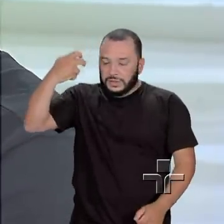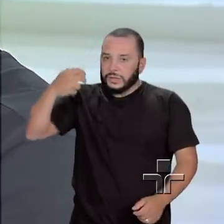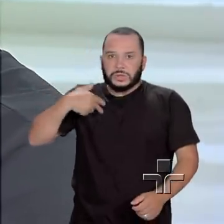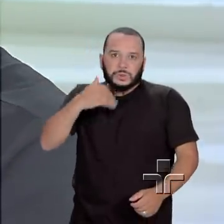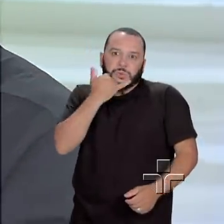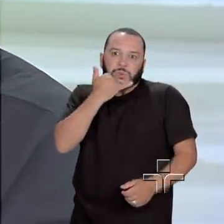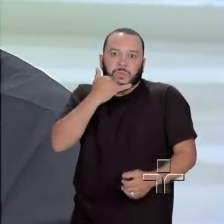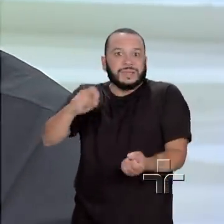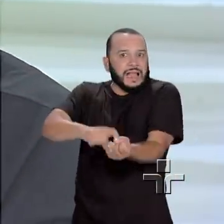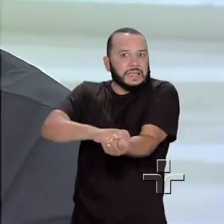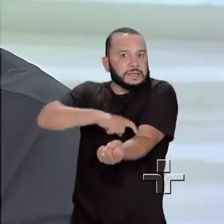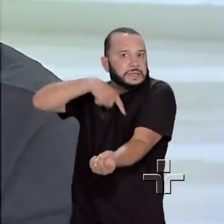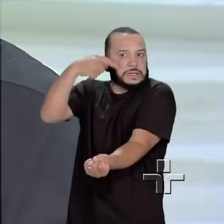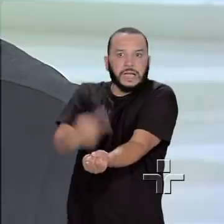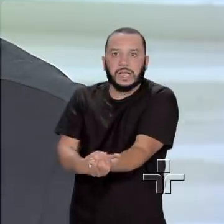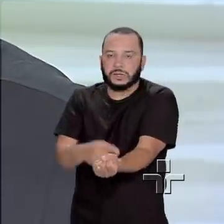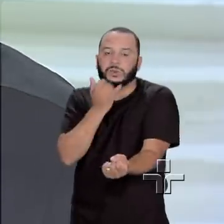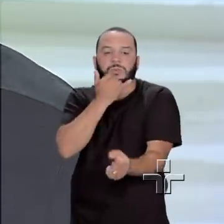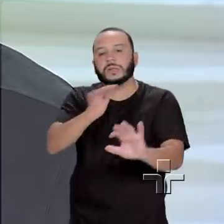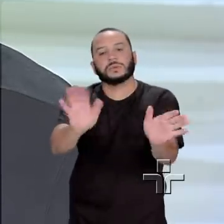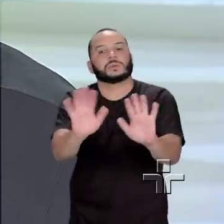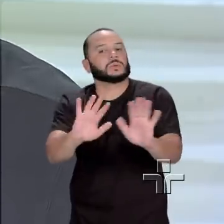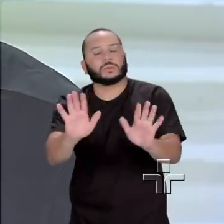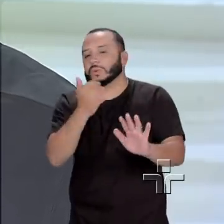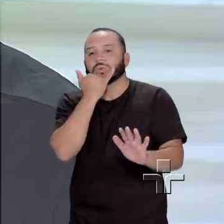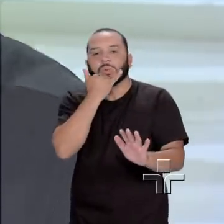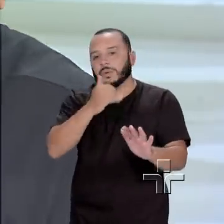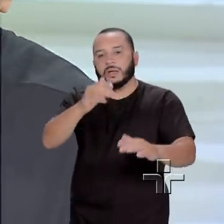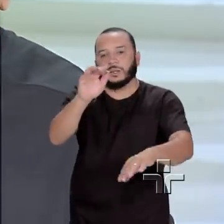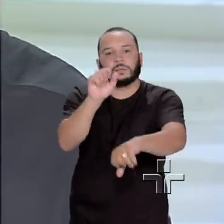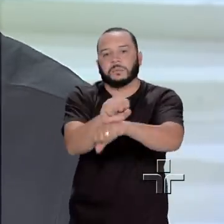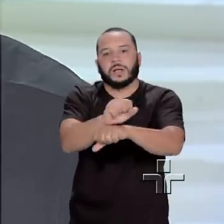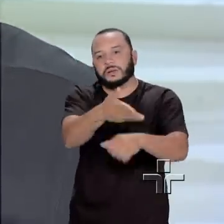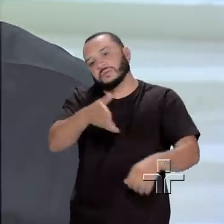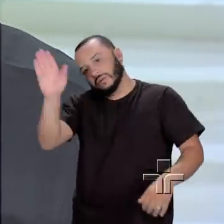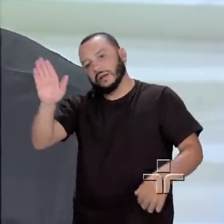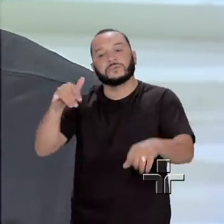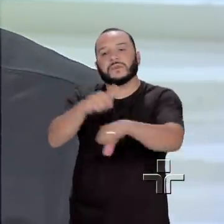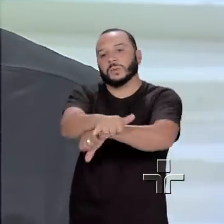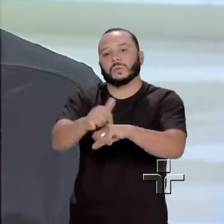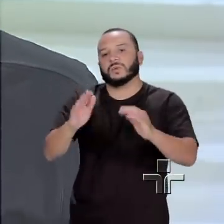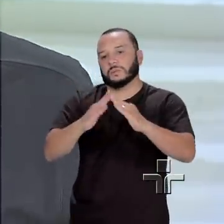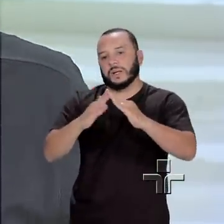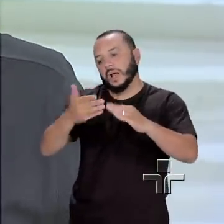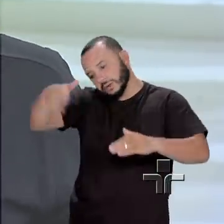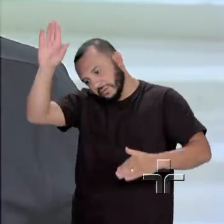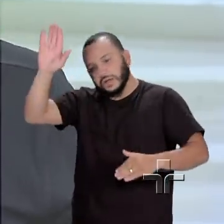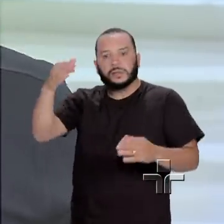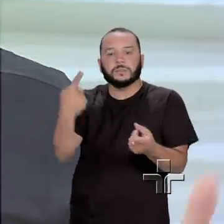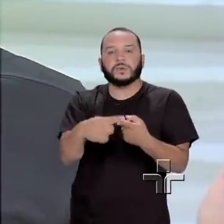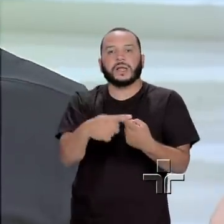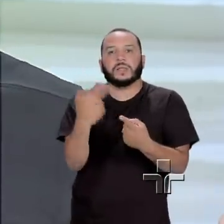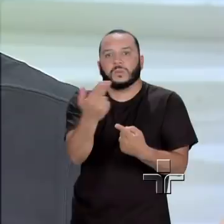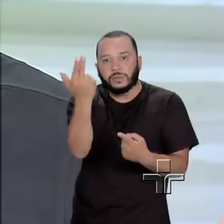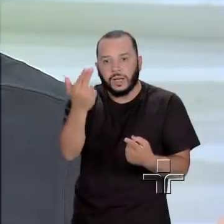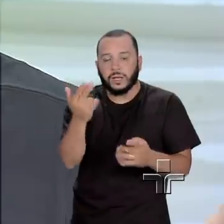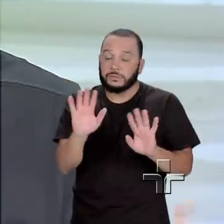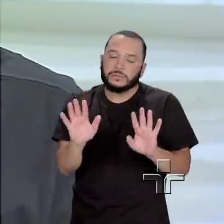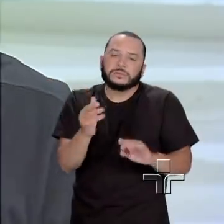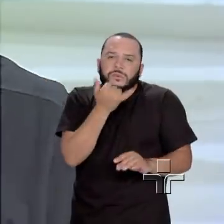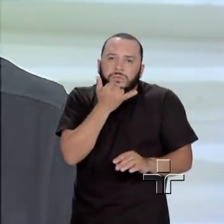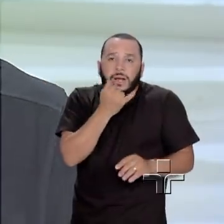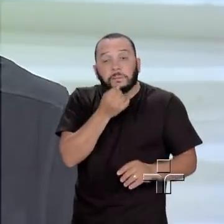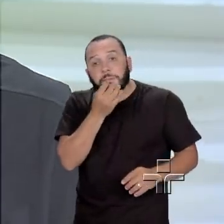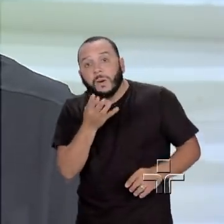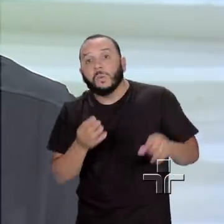máximo de estresse para dirigir o trem, ele seja desabilitado na mesma hora ali. Ele leva falta porque ele não está em condições de dirigir aquele trem. Isso é bom ou é ruim para a humanidade